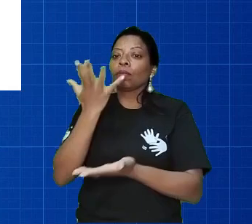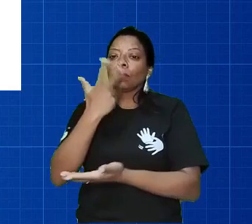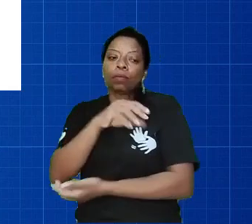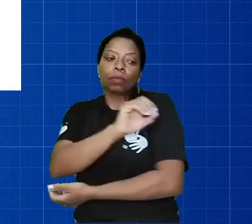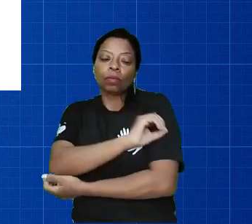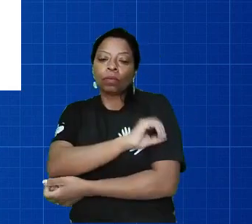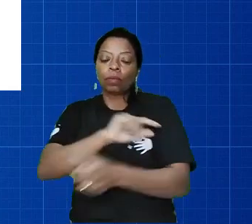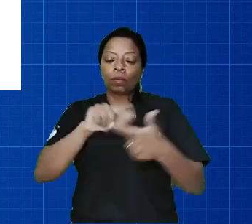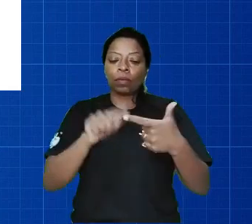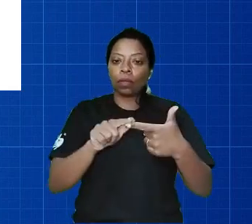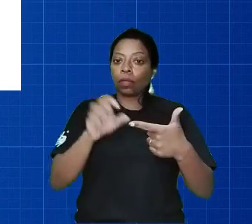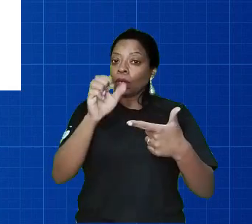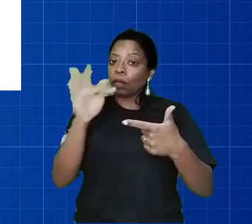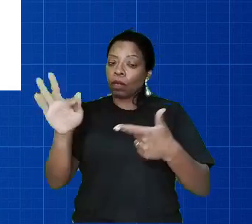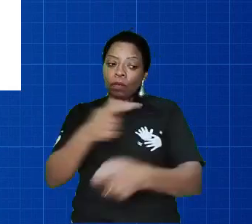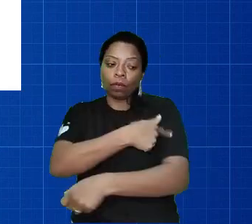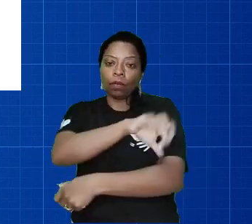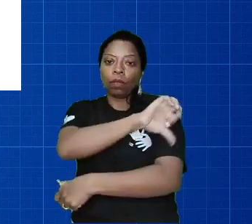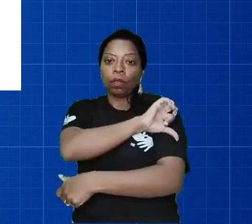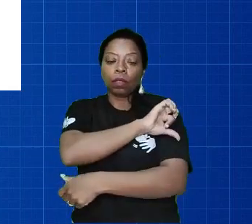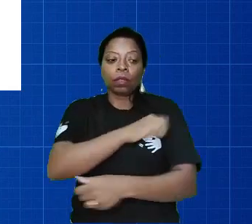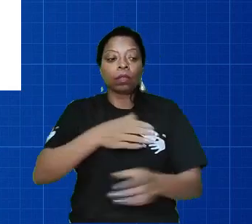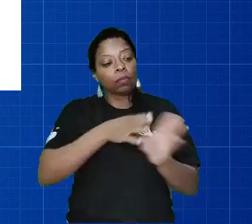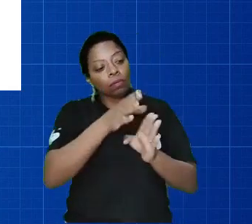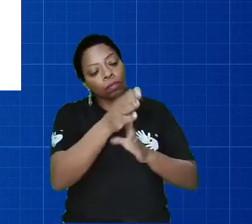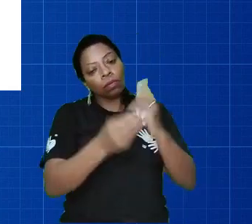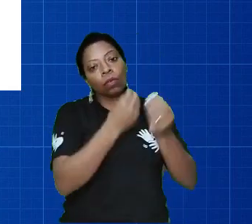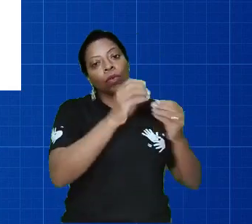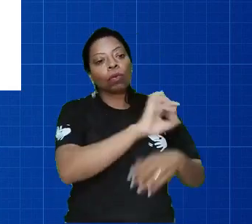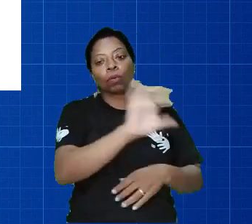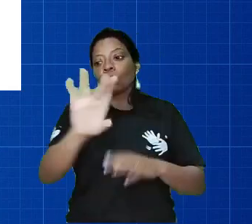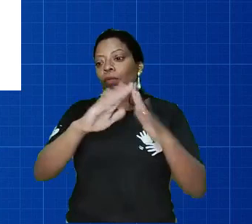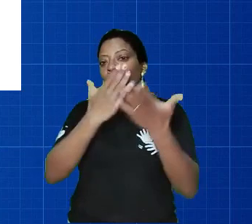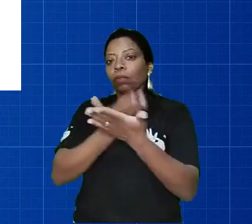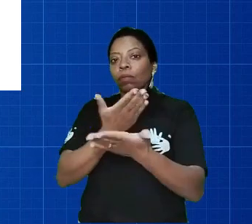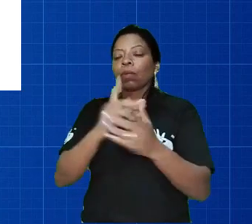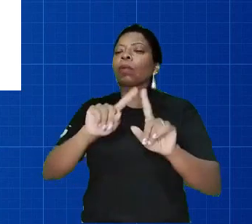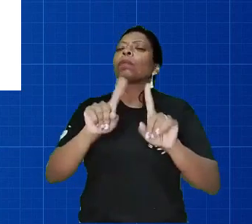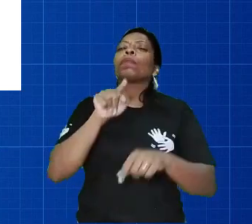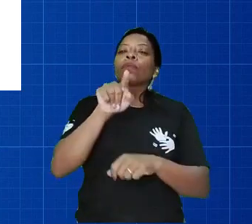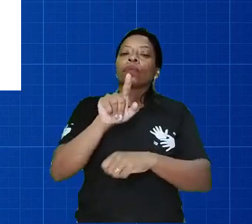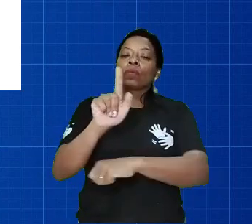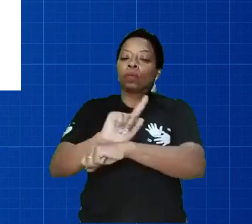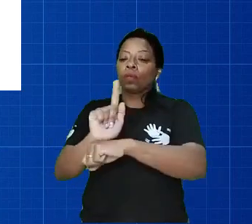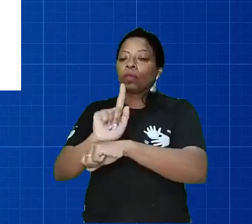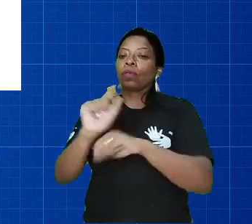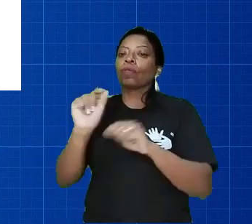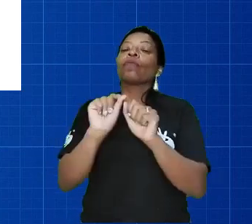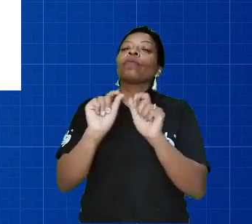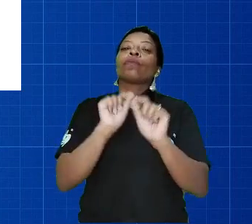fundamental para orientar cada uma das unidades. Qual é o papel da direção? É